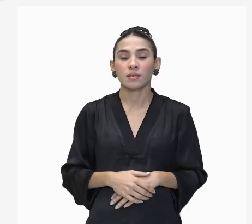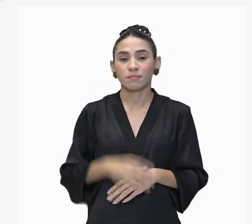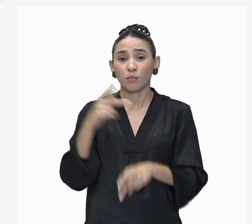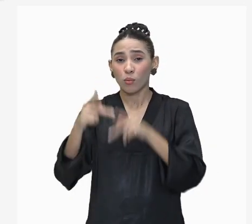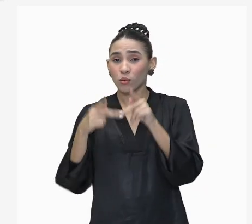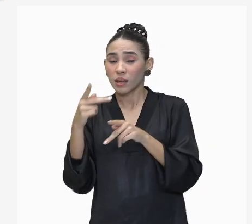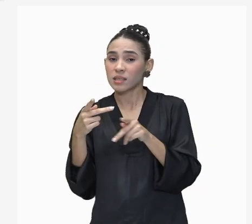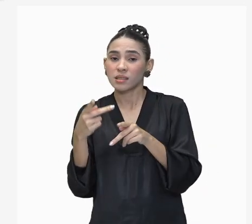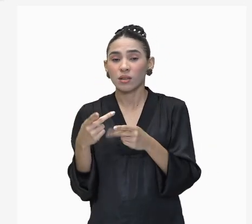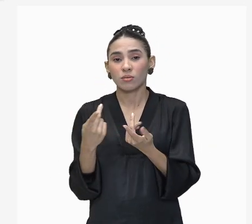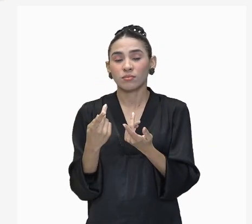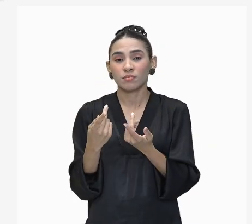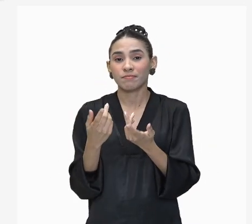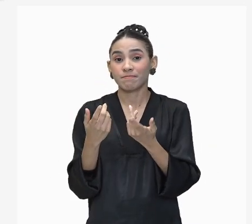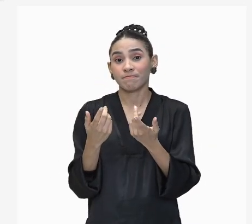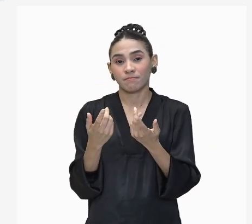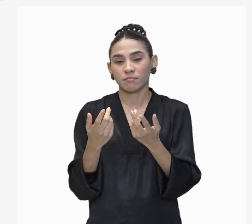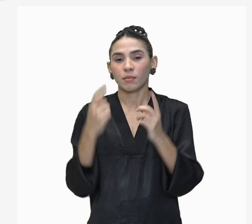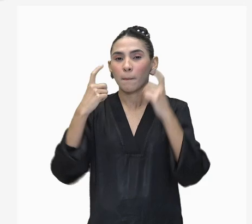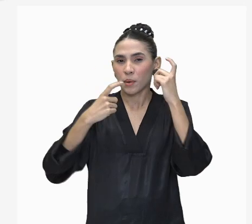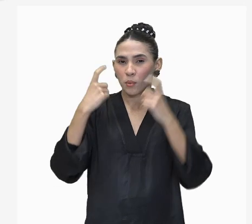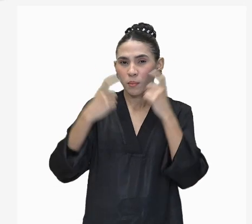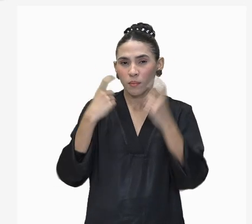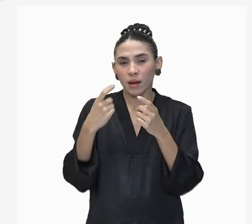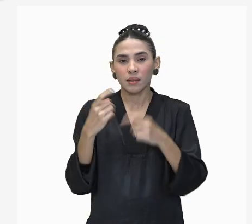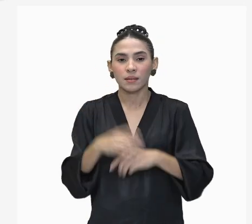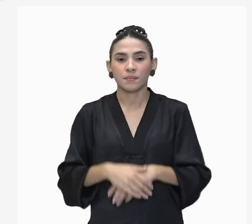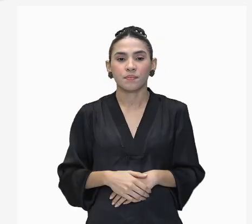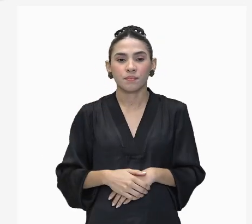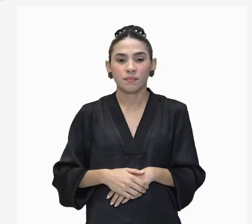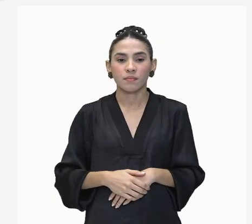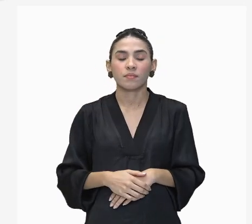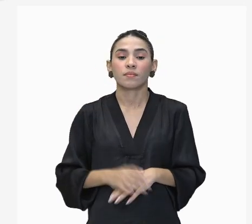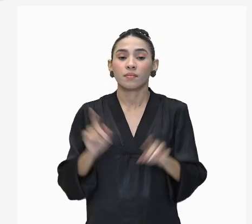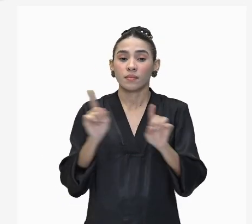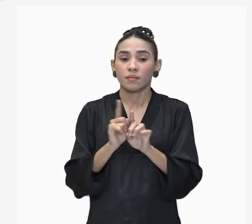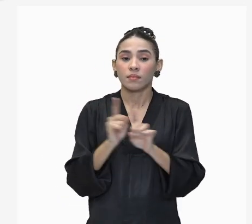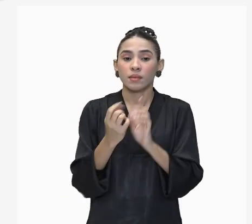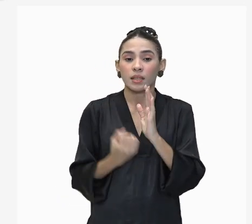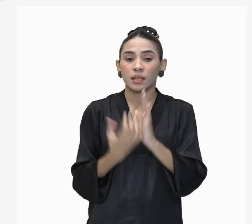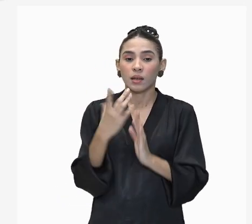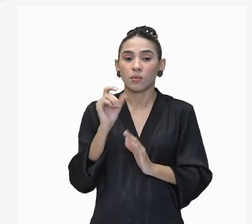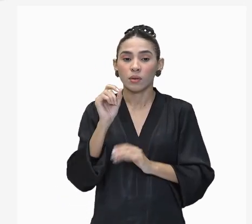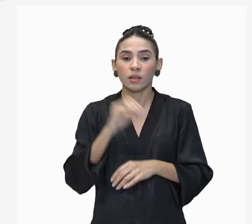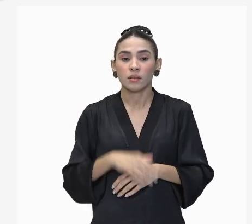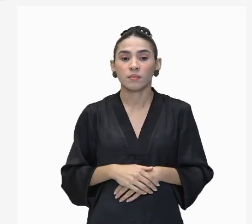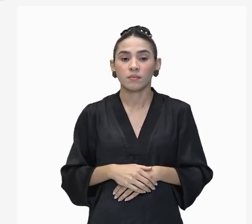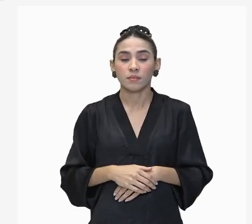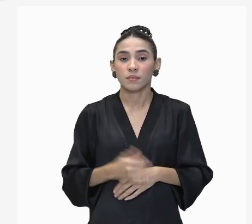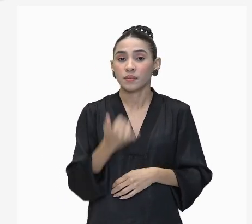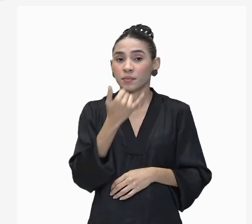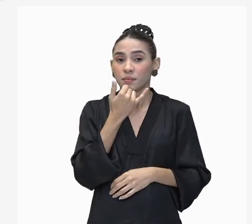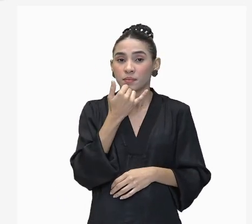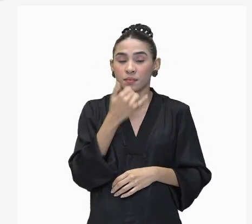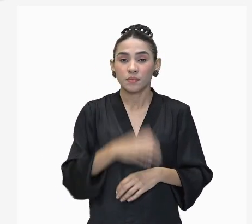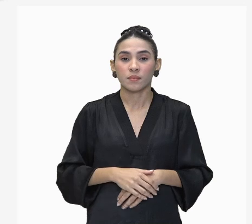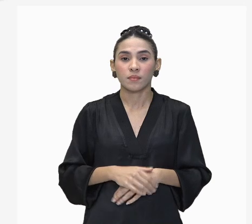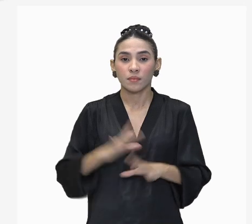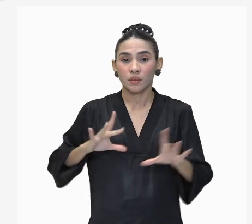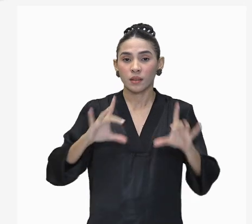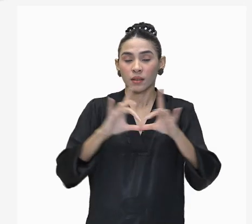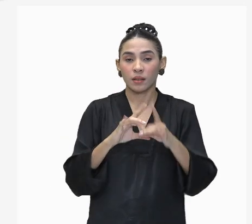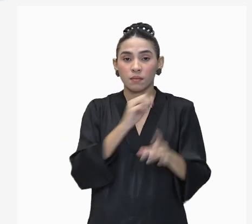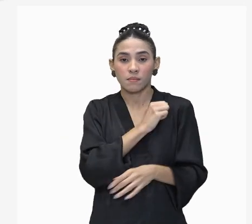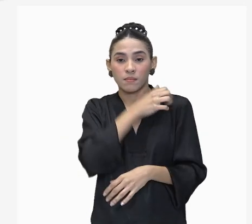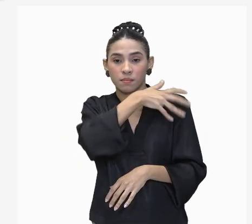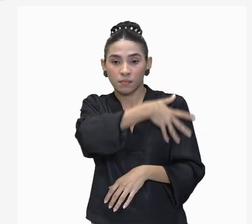popular, que vai justamente se alinhar, né, estabelecer, vai se alinhar ao movimento